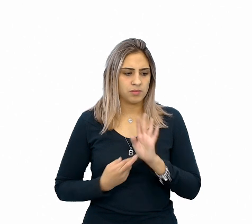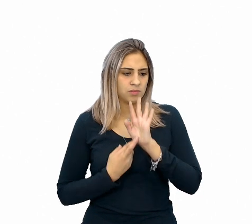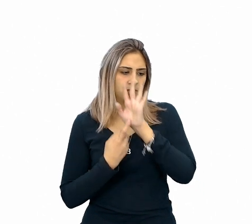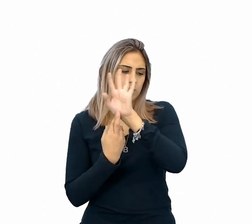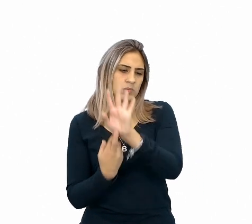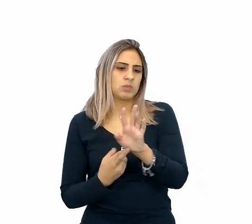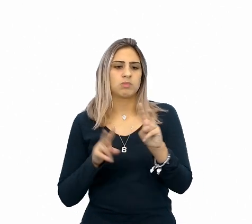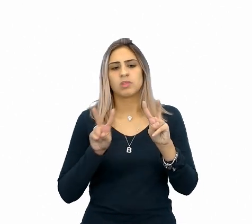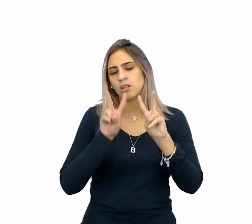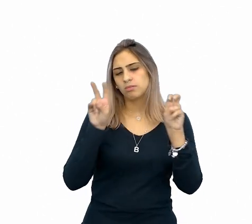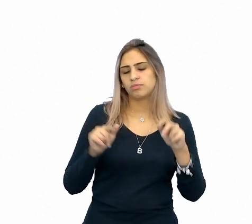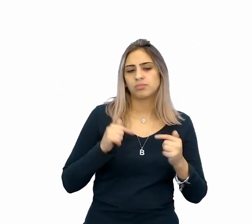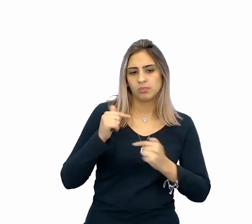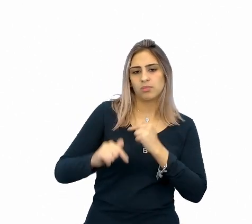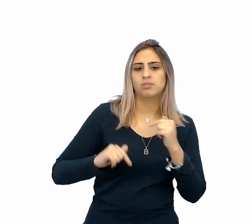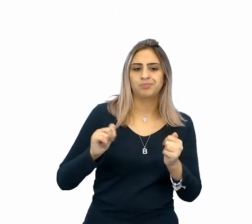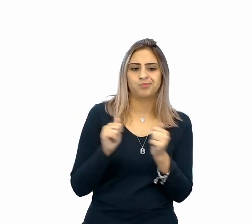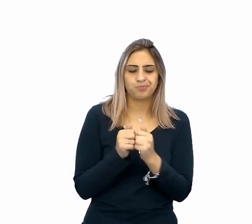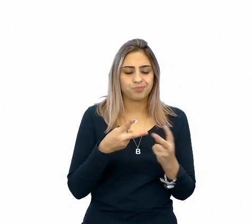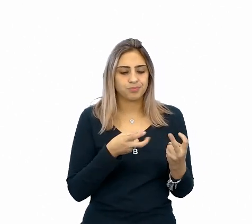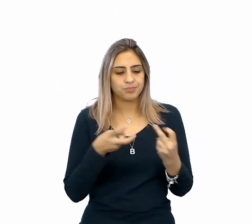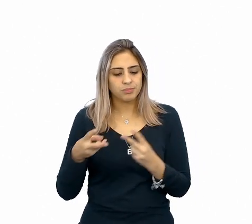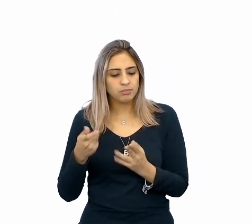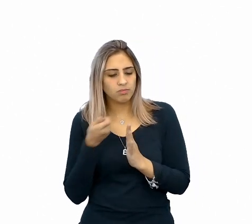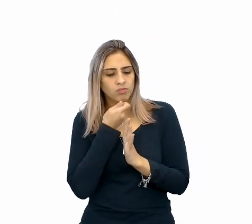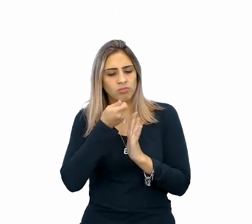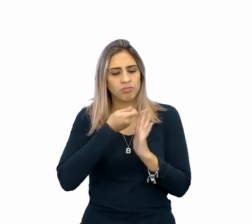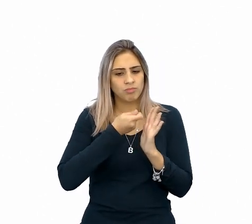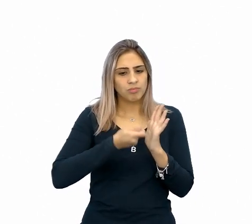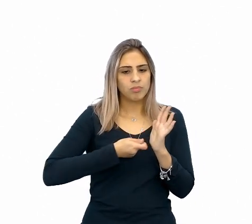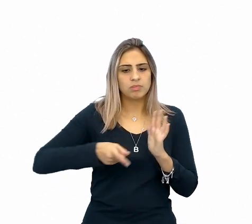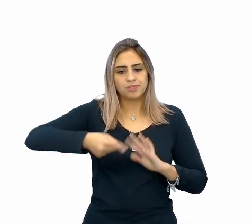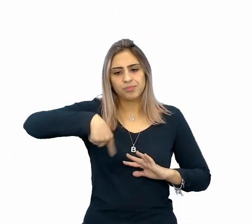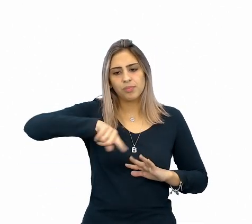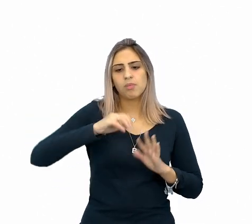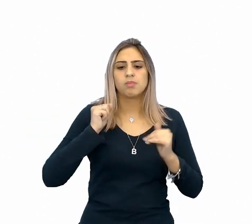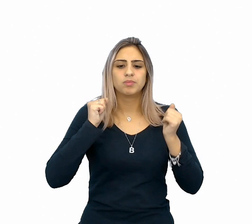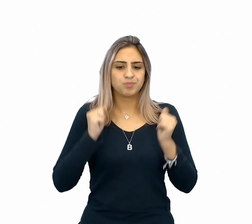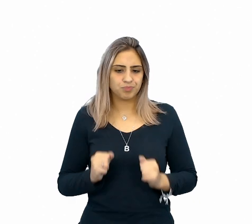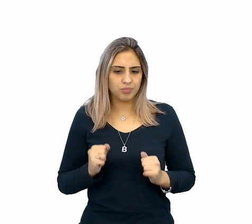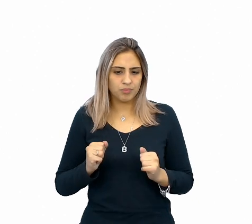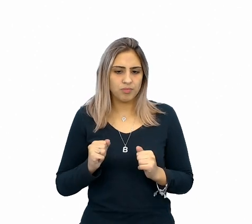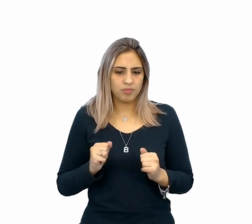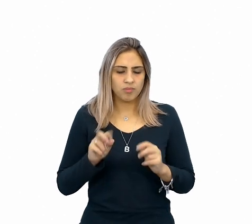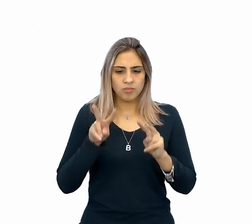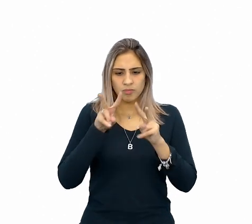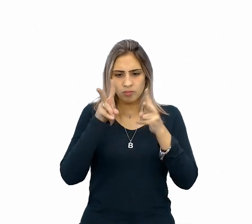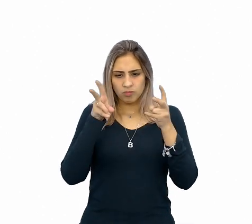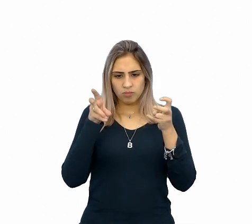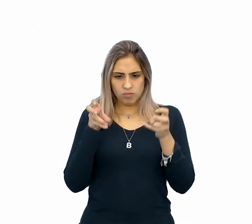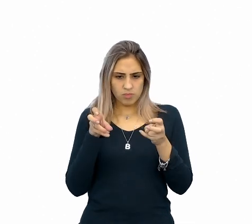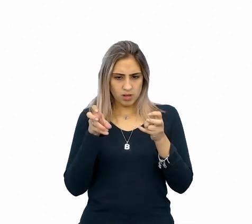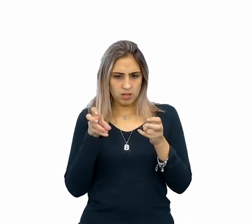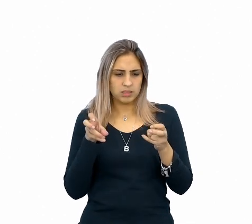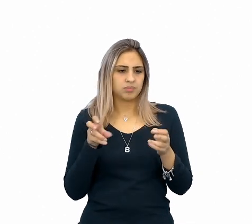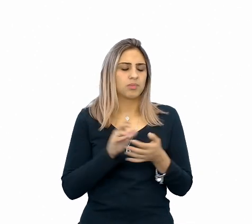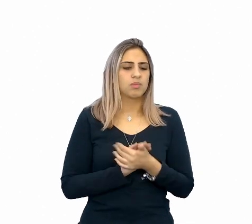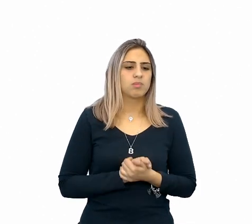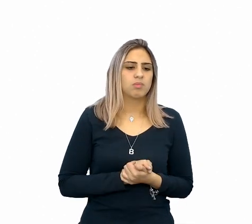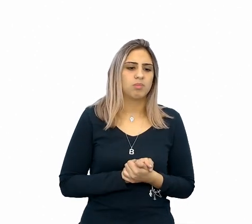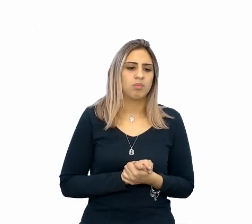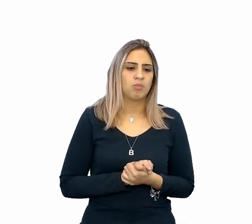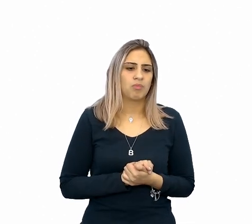referências sobre o trabalho com os aspectos da escrita que vocês podem enfatizar aí, né,